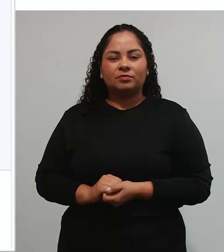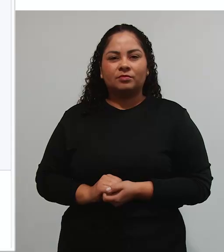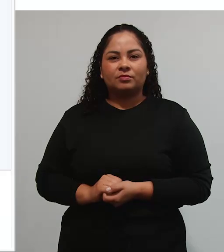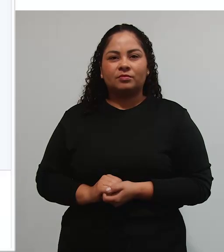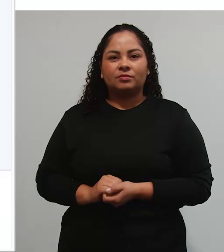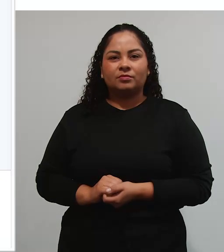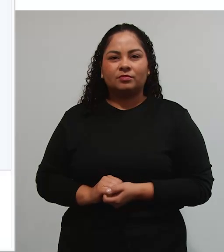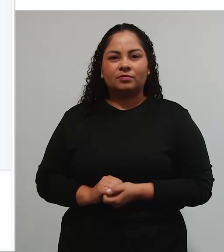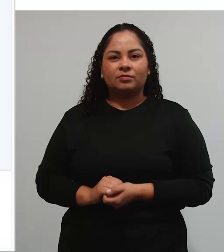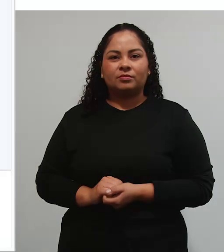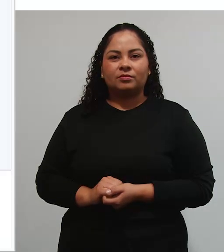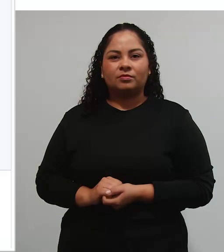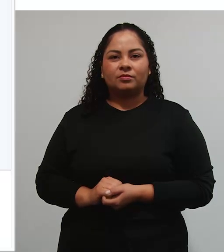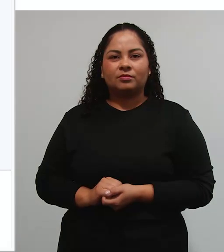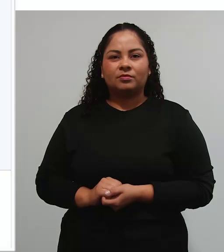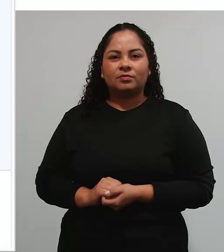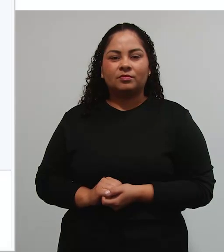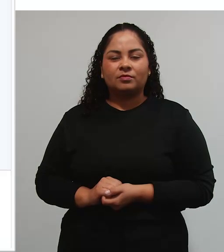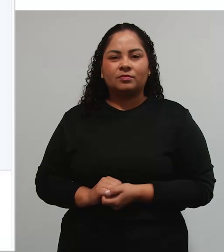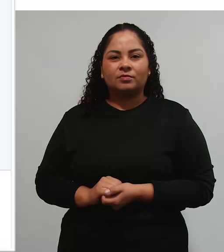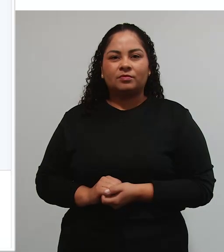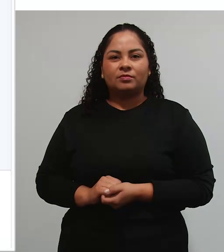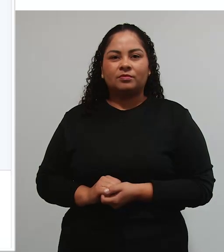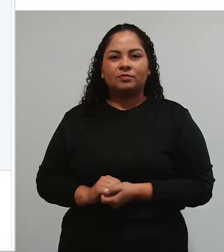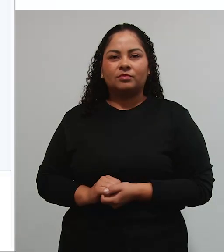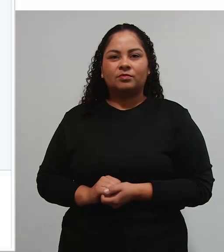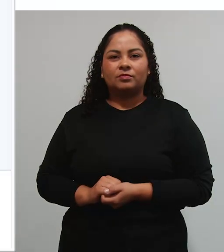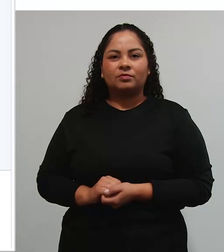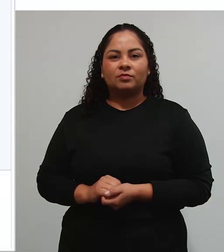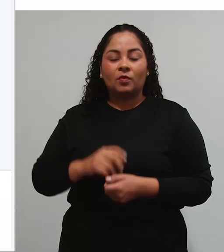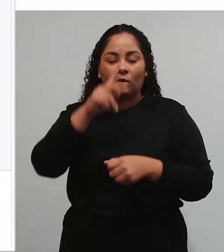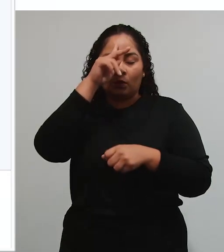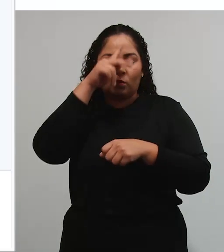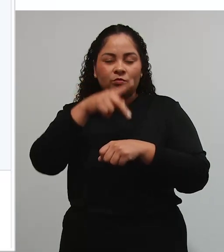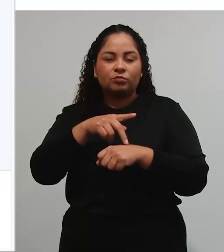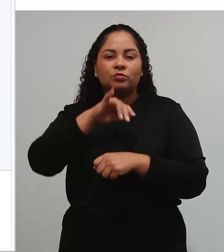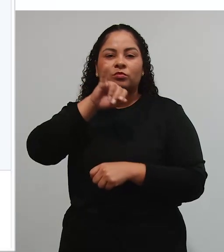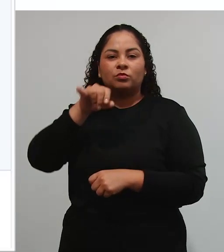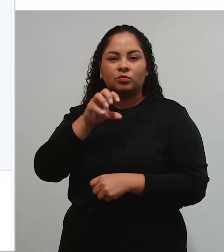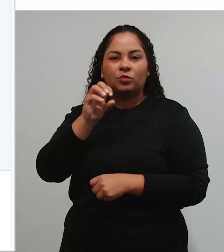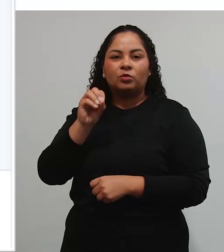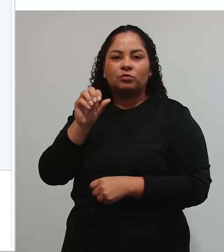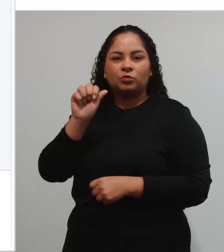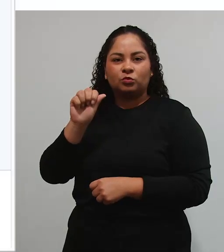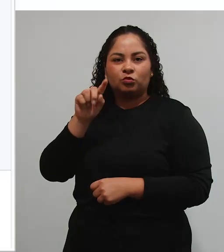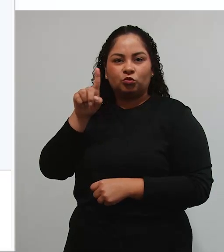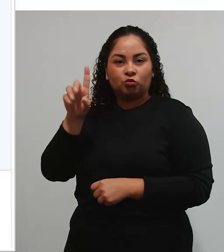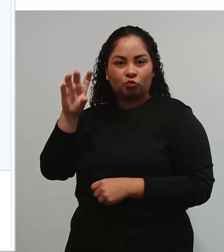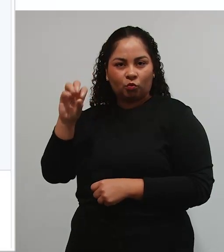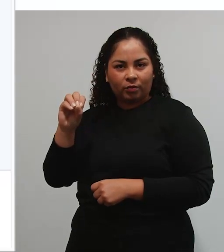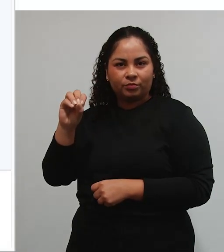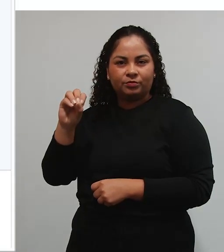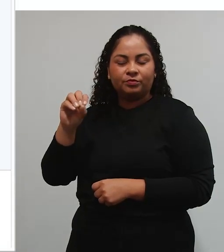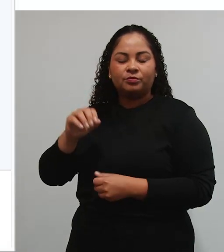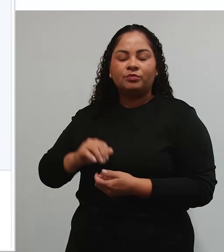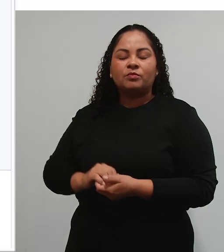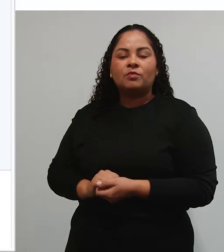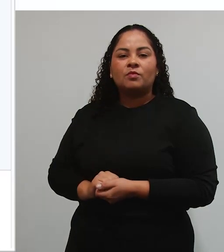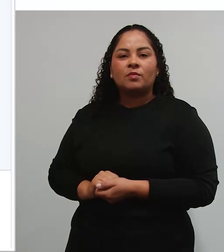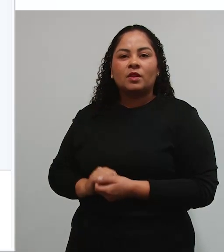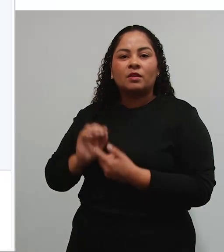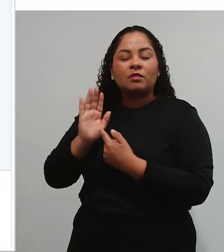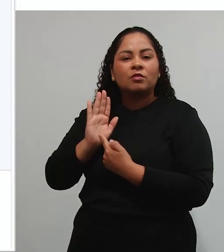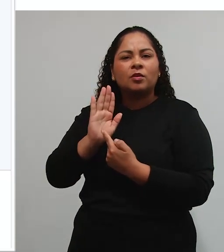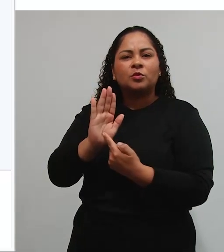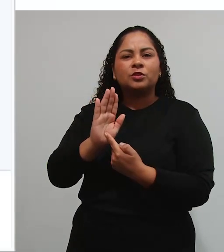capítulo, como eu falei, o João Mata vai trazer os elementos da entrevista e como a entrevista vai